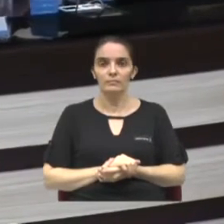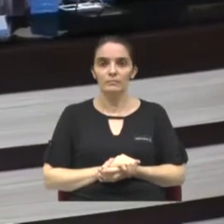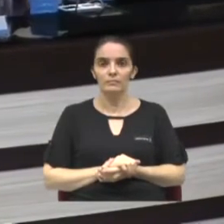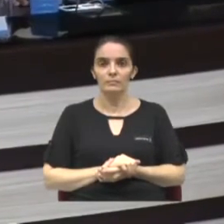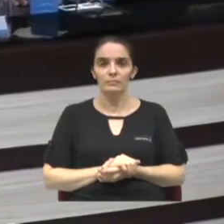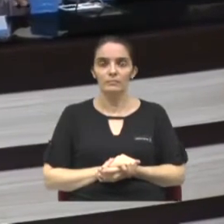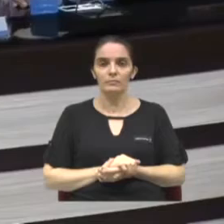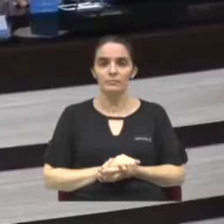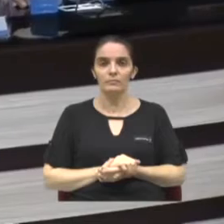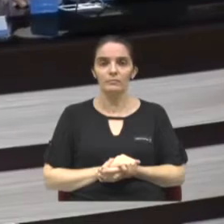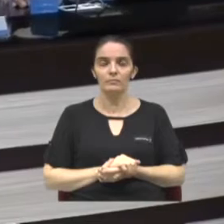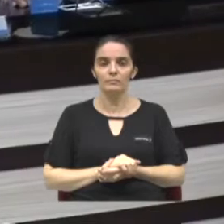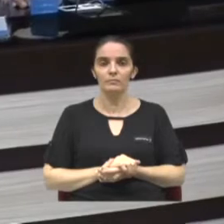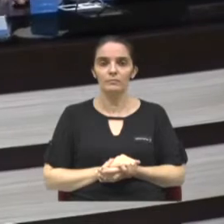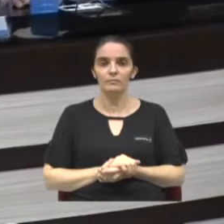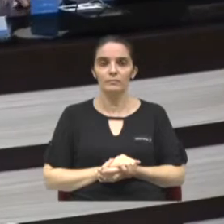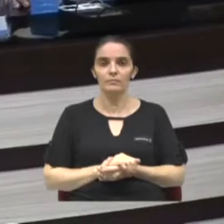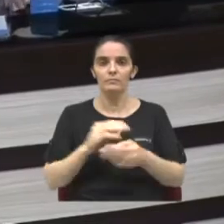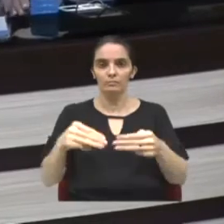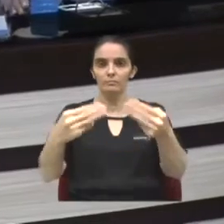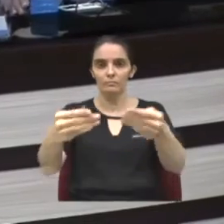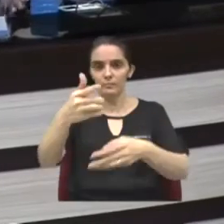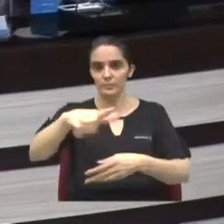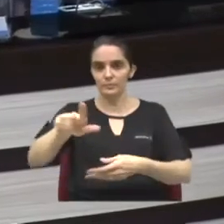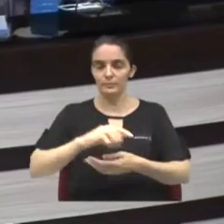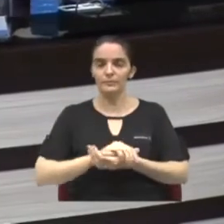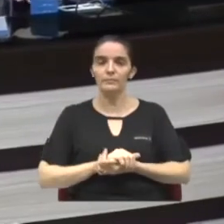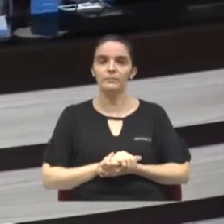partiremos para a próxima moção.